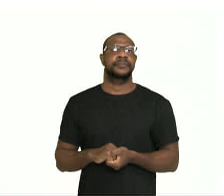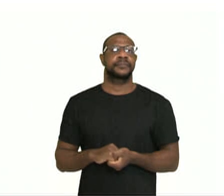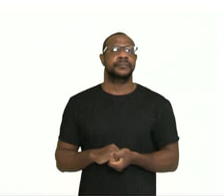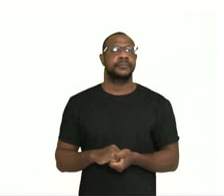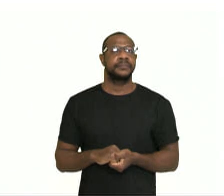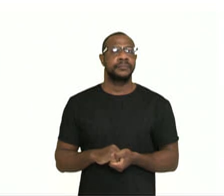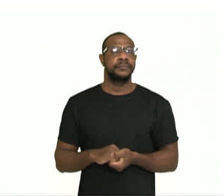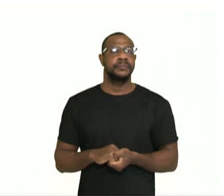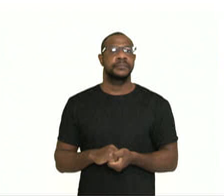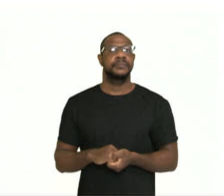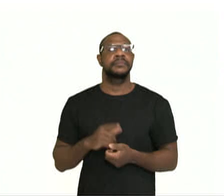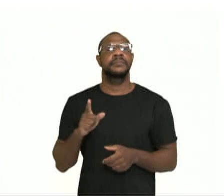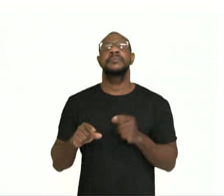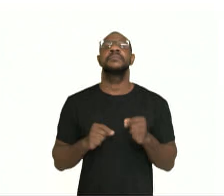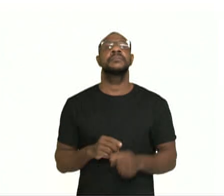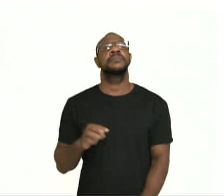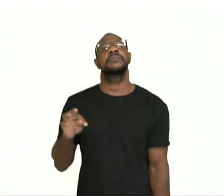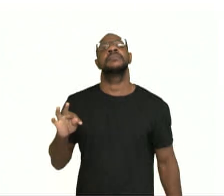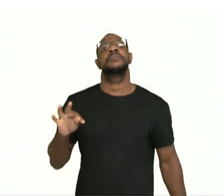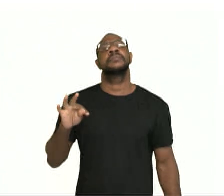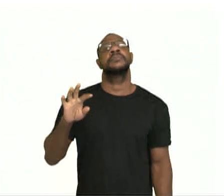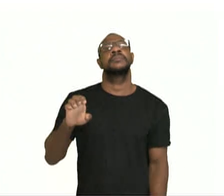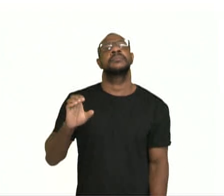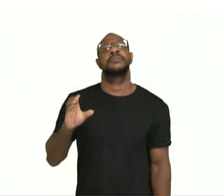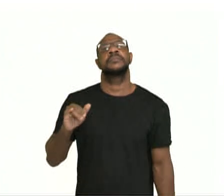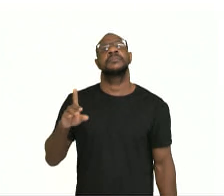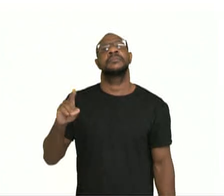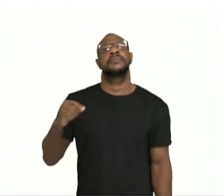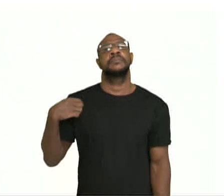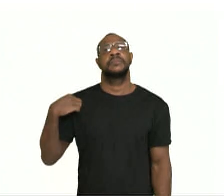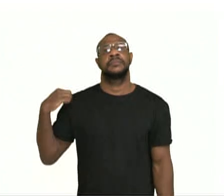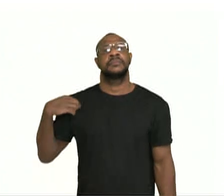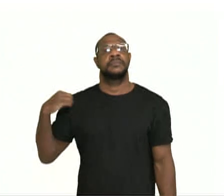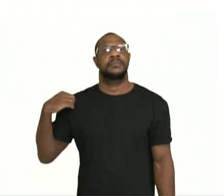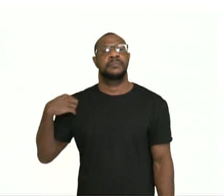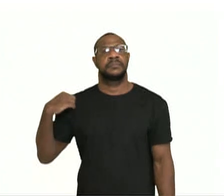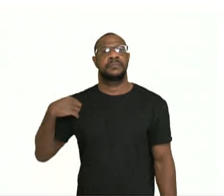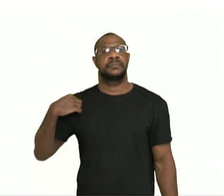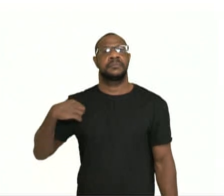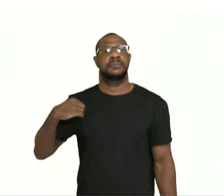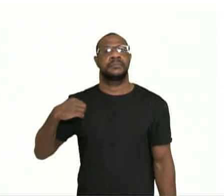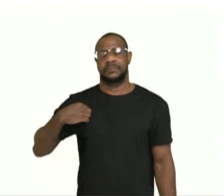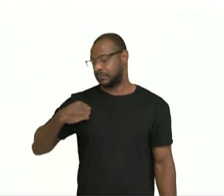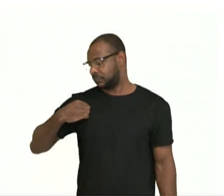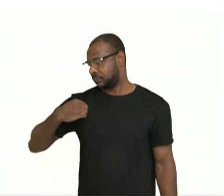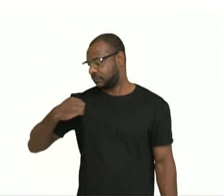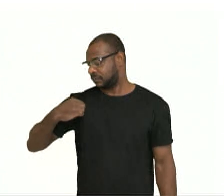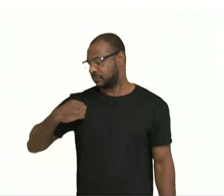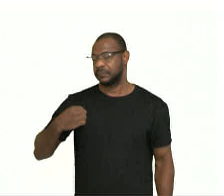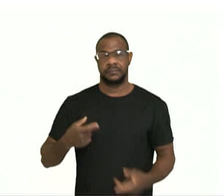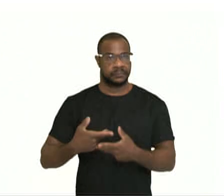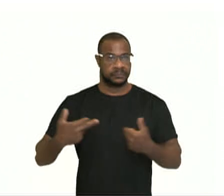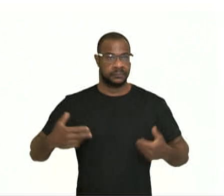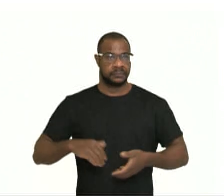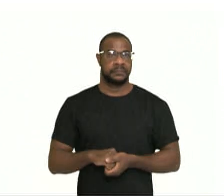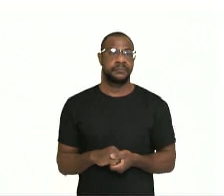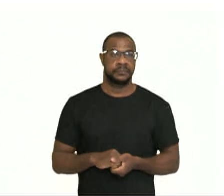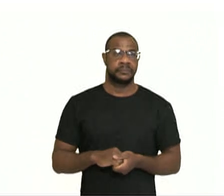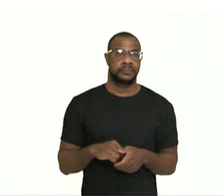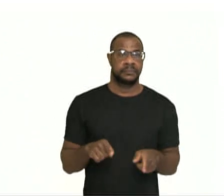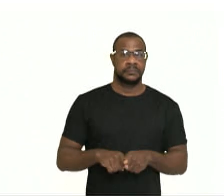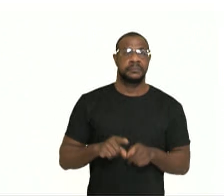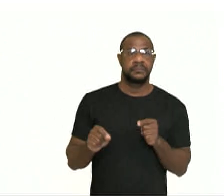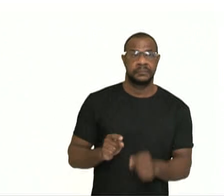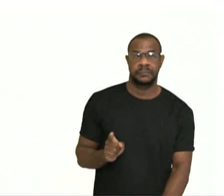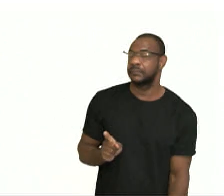Então, outro exemplo é o tecido, que vem também, né, ele surge depois da corda indiana, né, a partir da corda indiana.